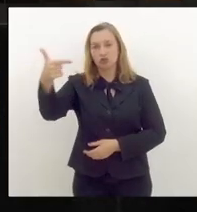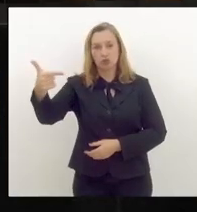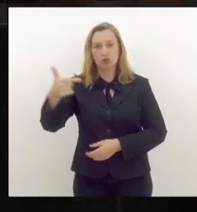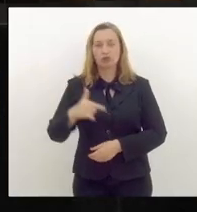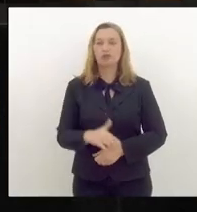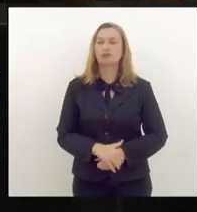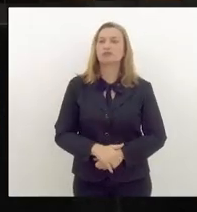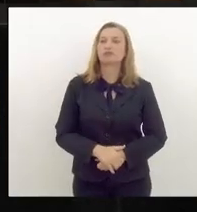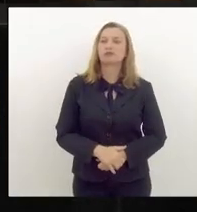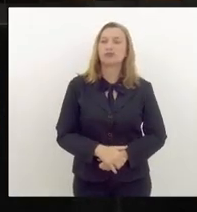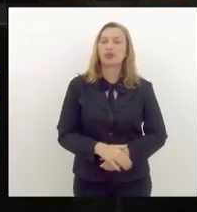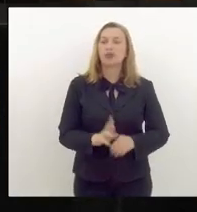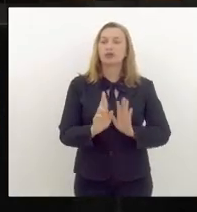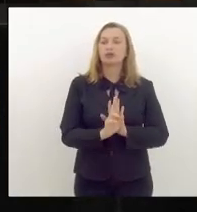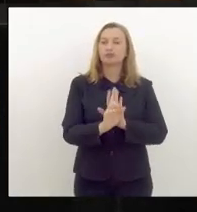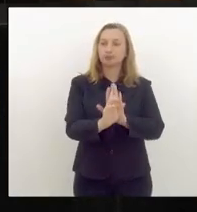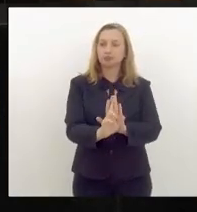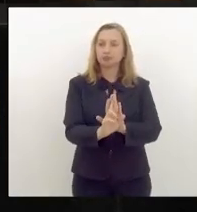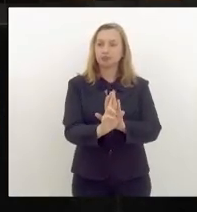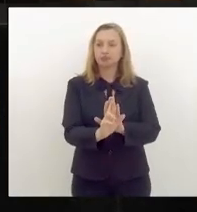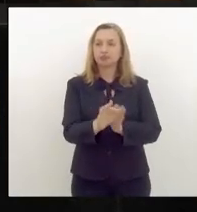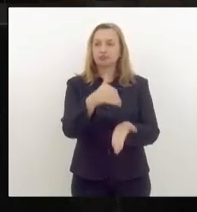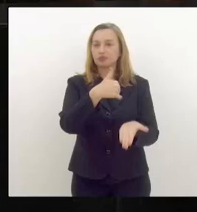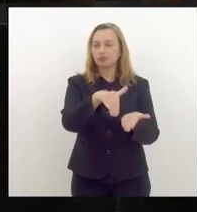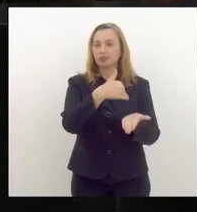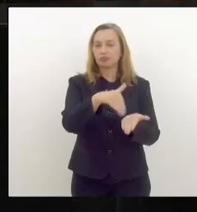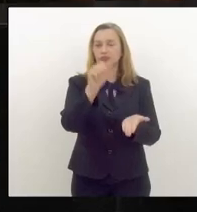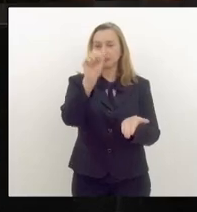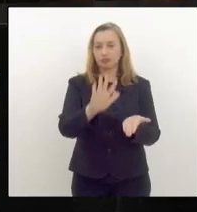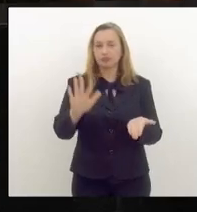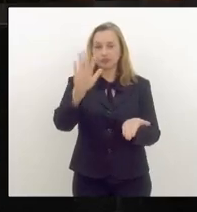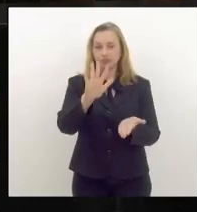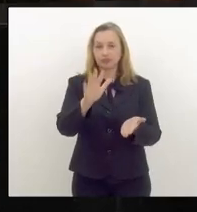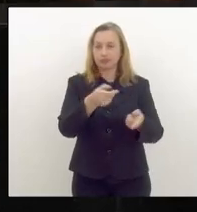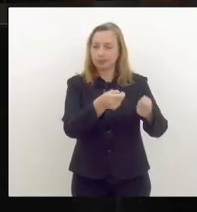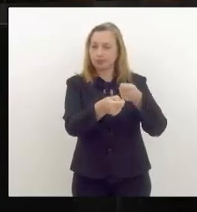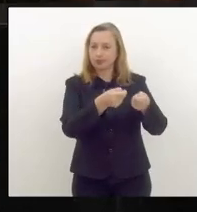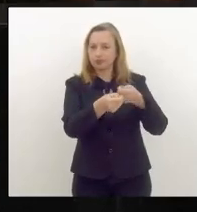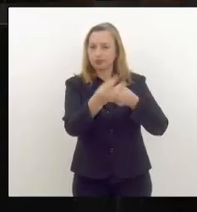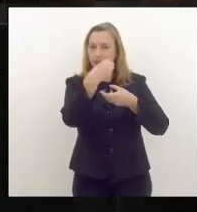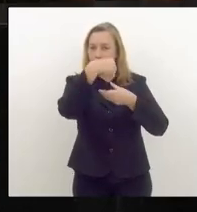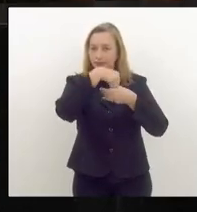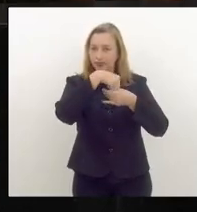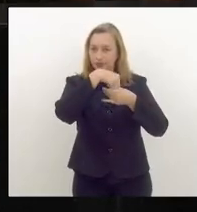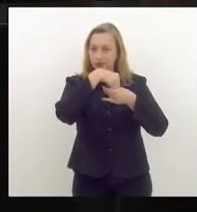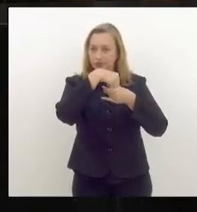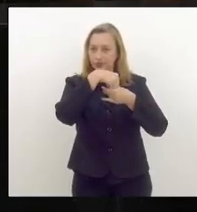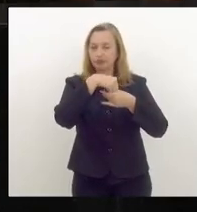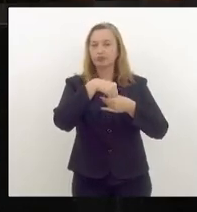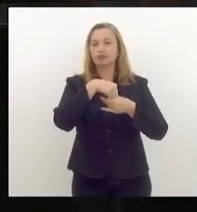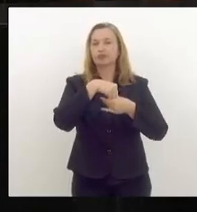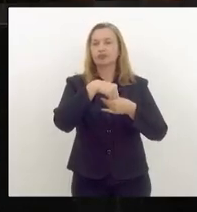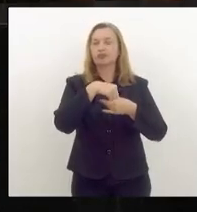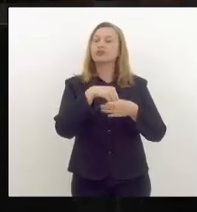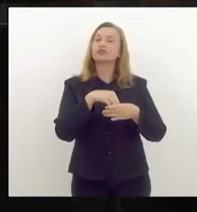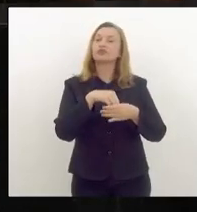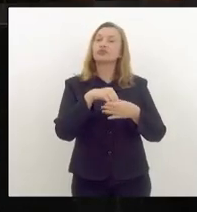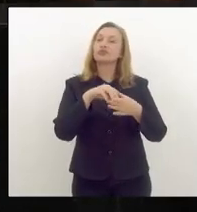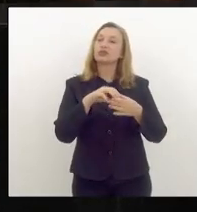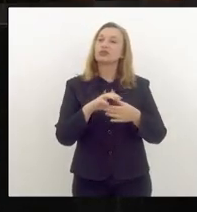e acatou uma representação da secretaria-geral de controle externo e